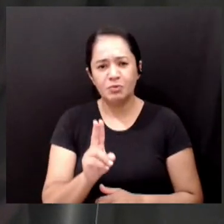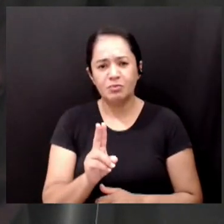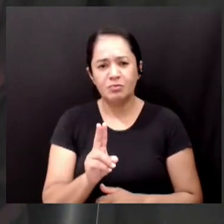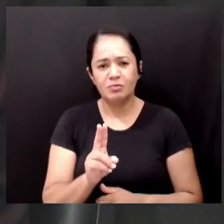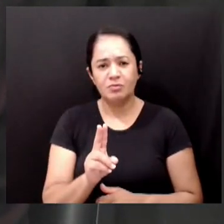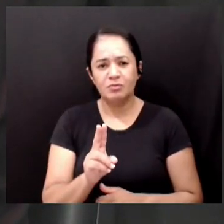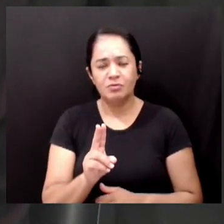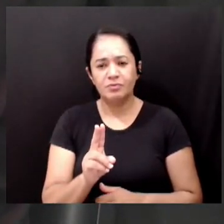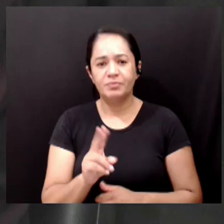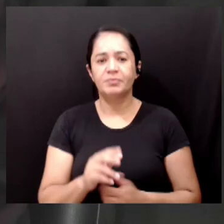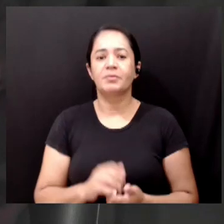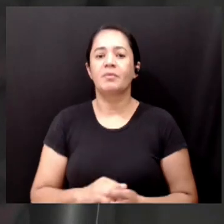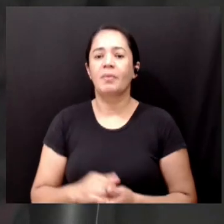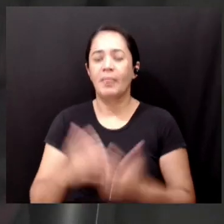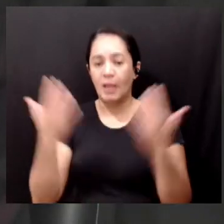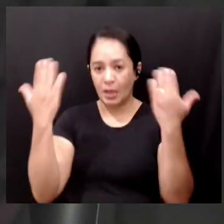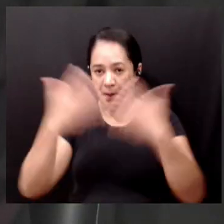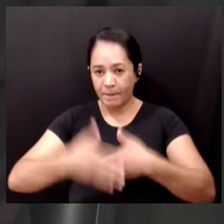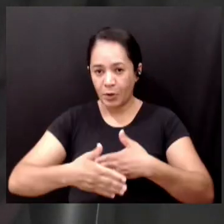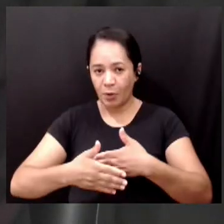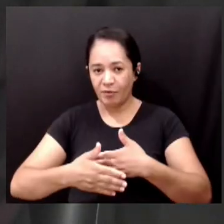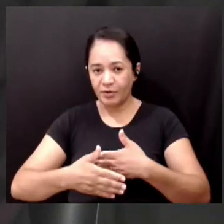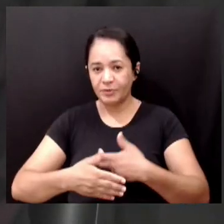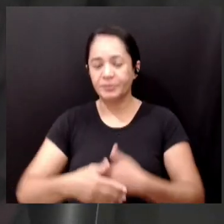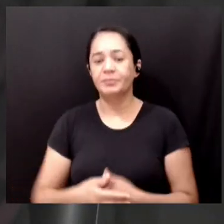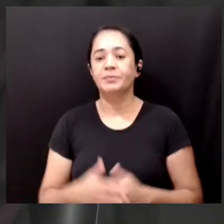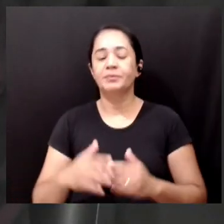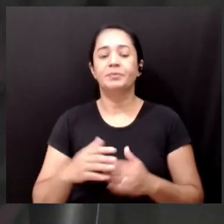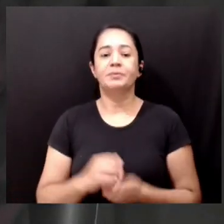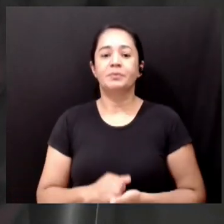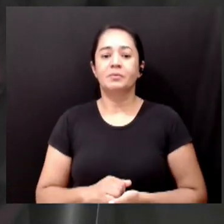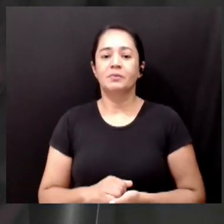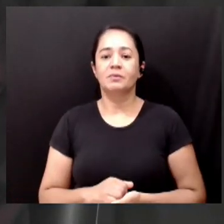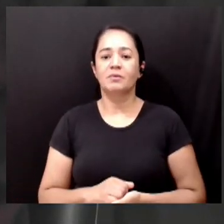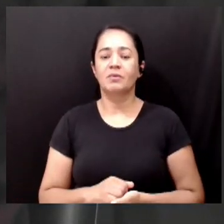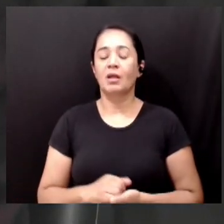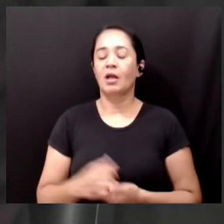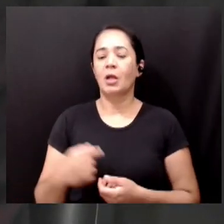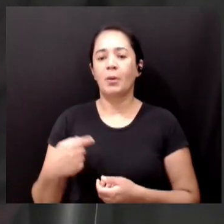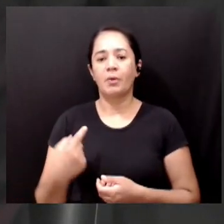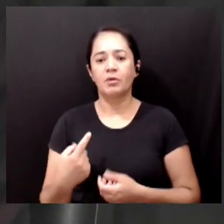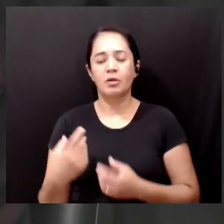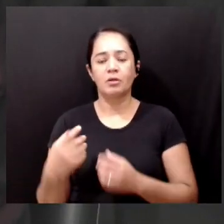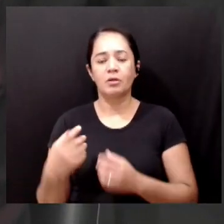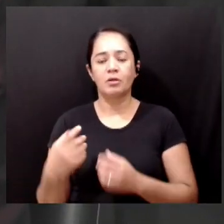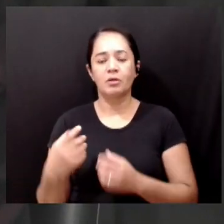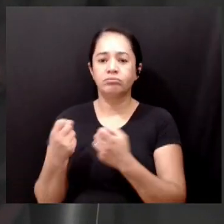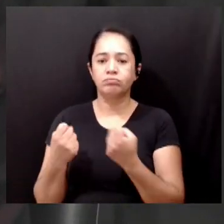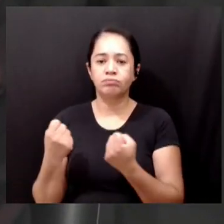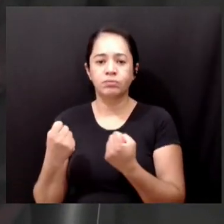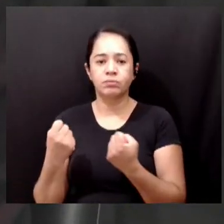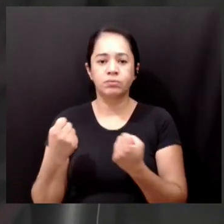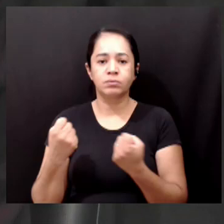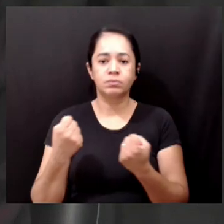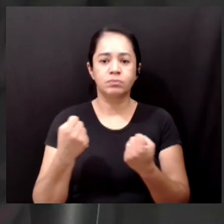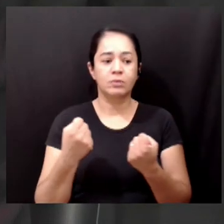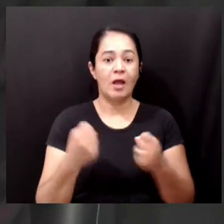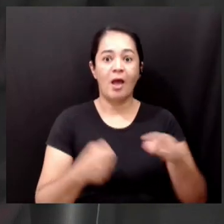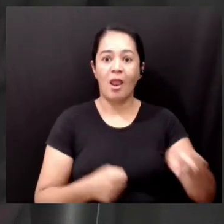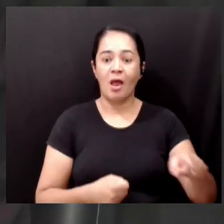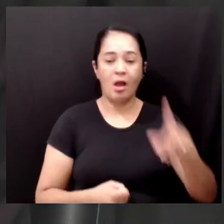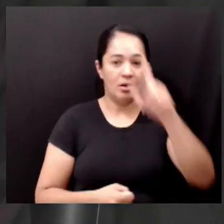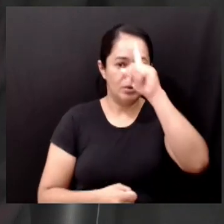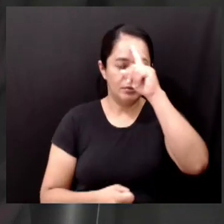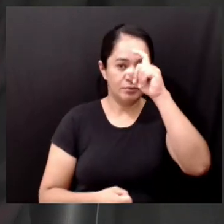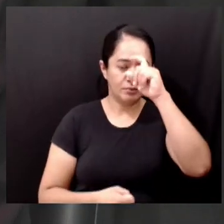foi ali na Unip, se não me falha a memória. E aí nós fomos direto para o hospital. Foi então